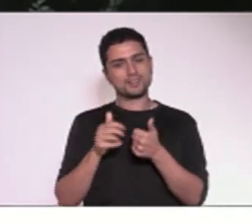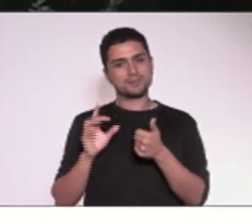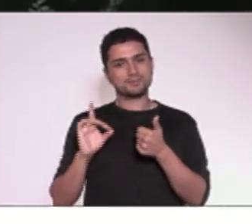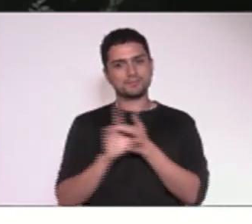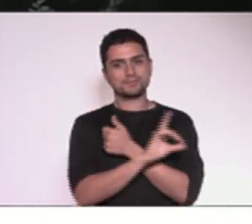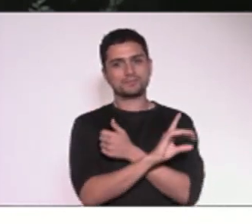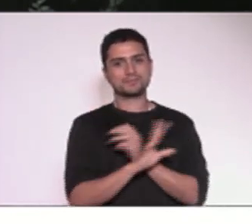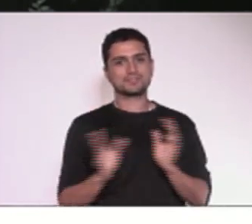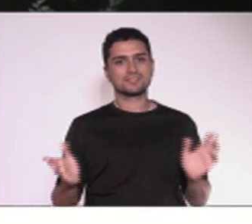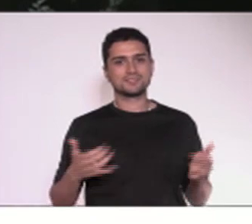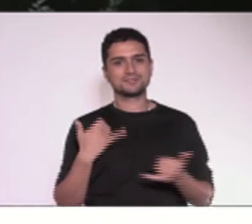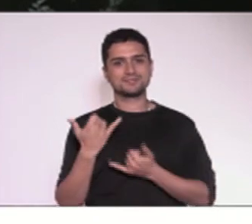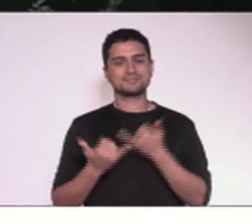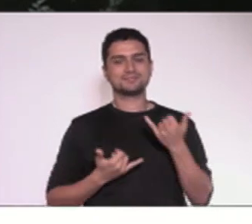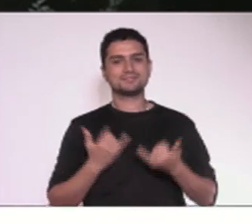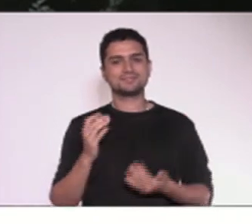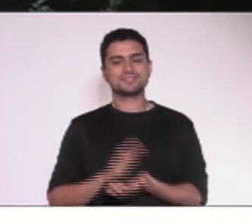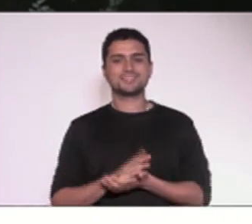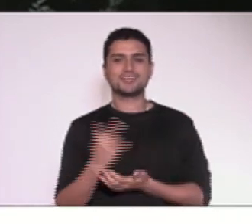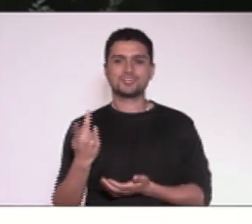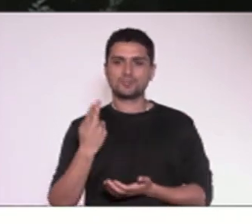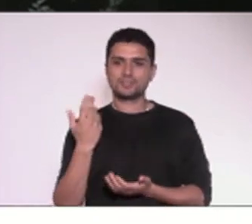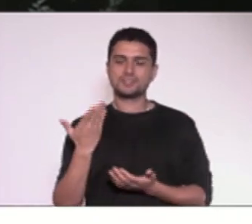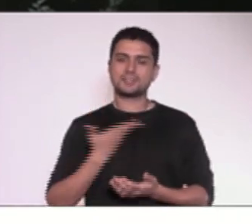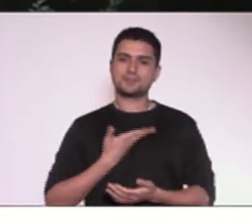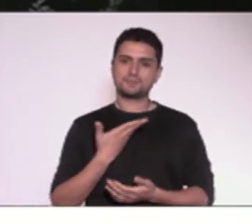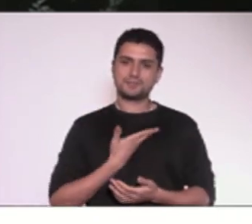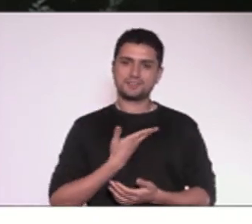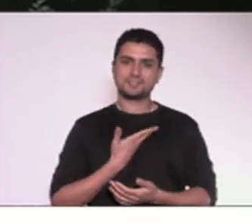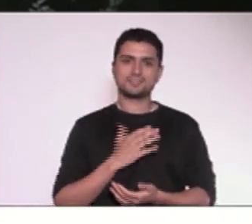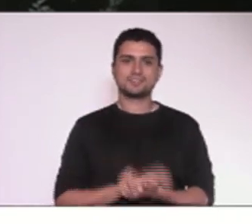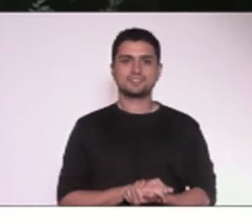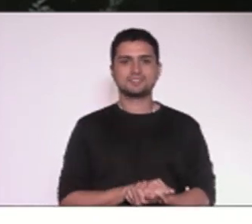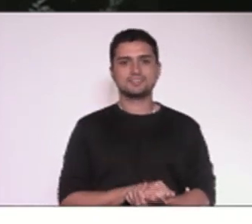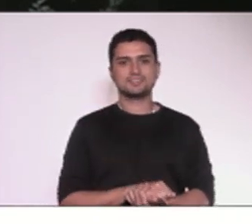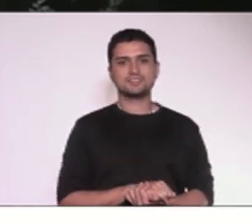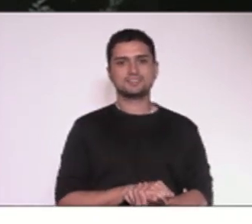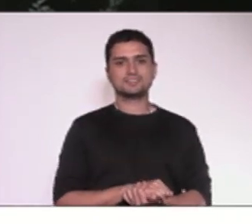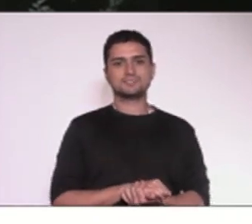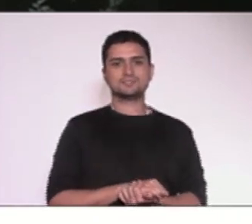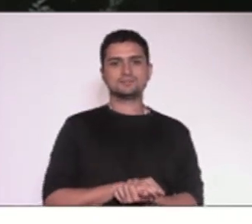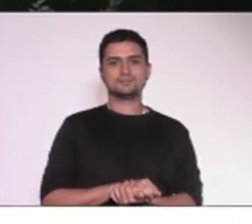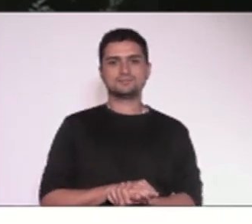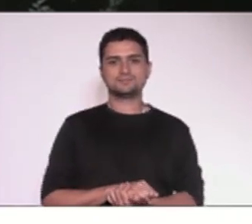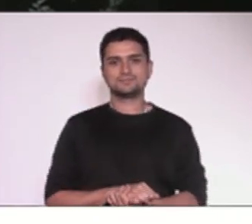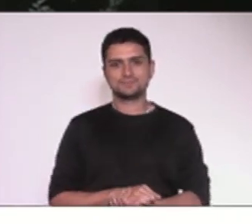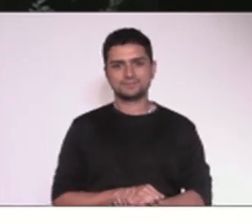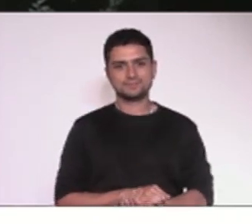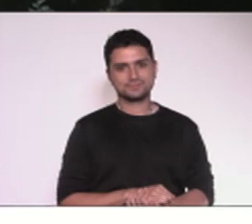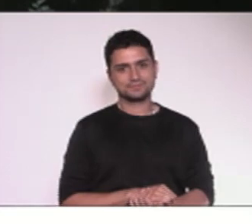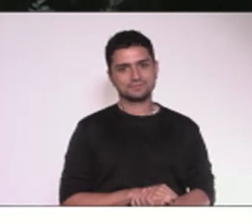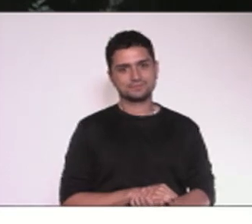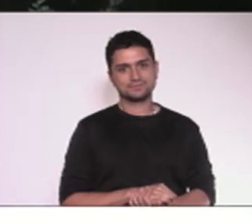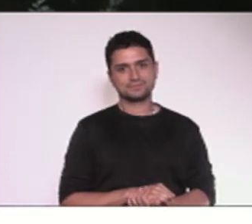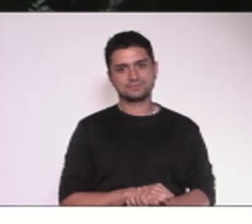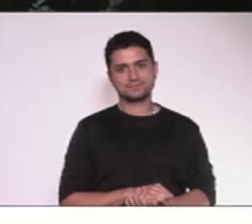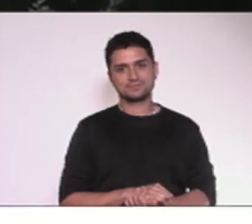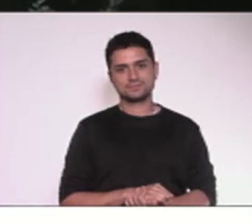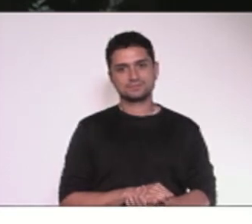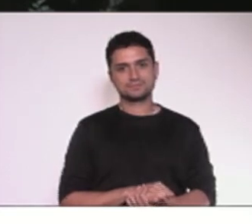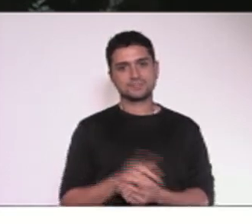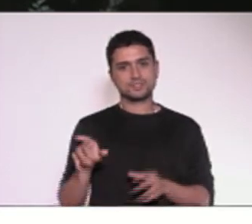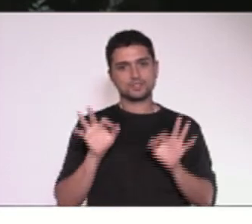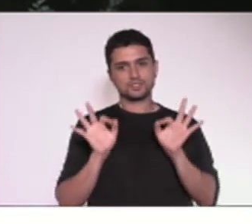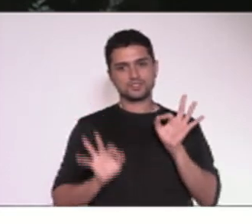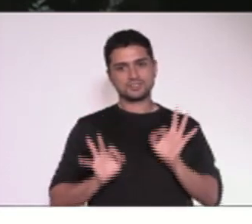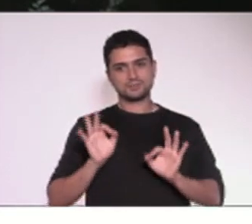ficamos amigos. Desembargador Boente gosta, né? Desembargador Boente, dando munição para o senhor lá para o conselho, né,